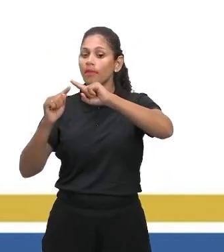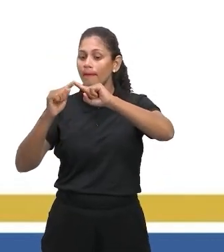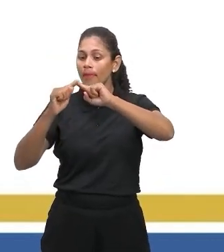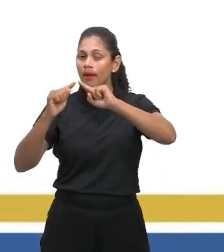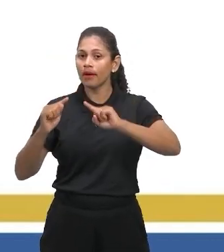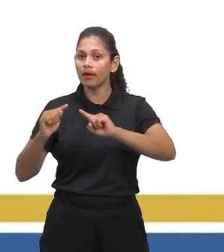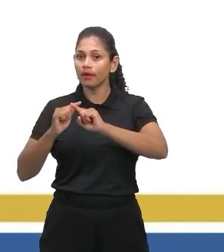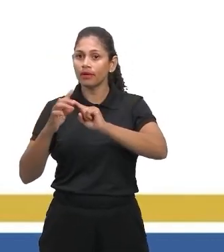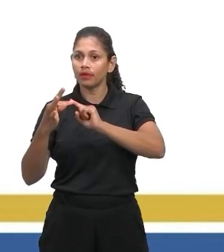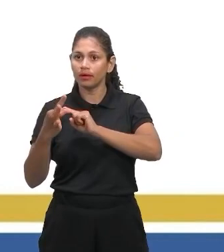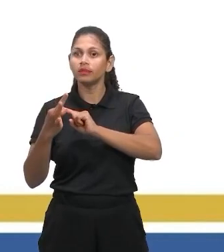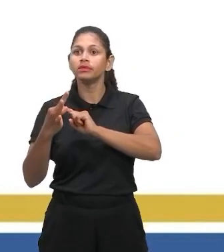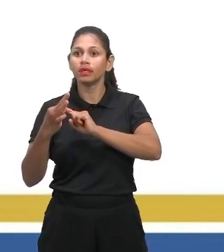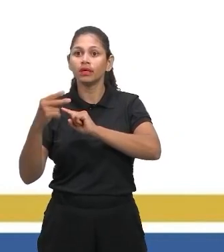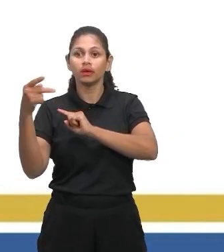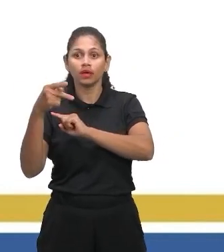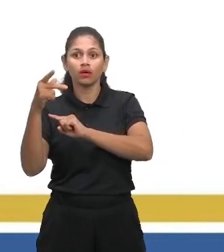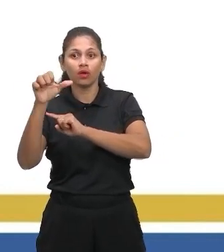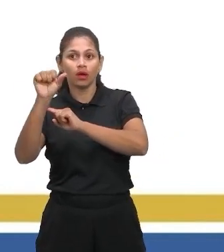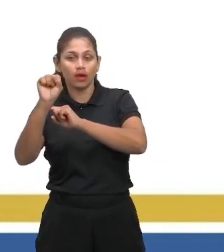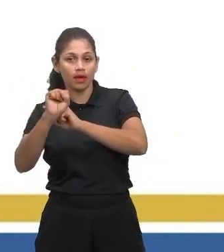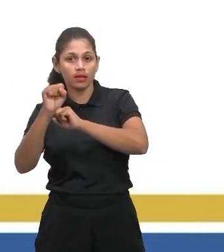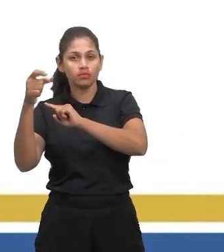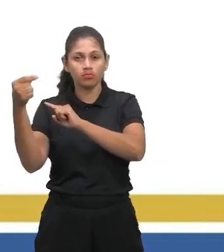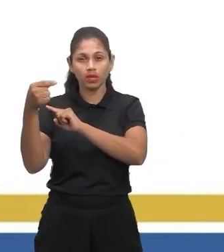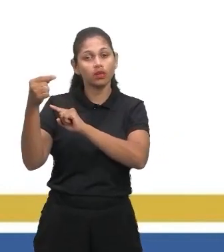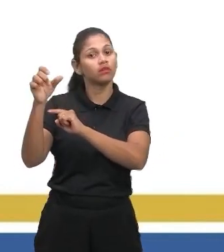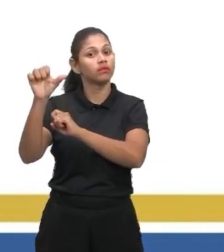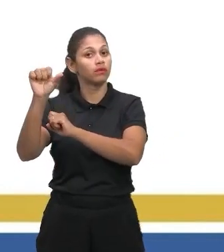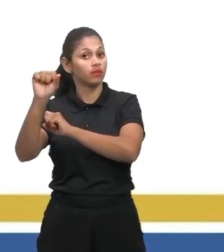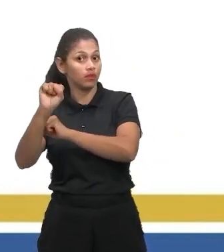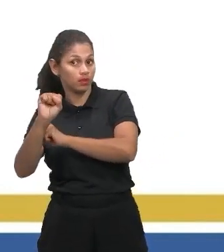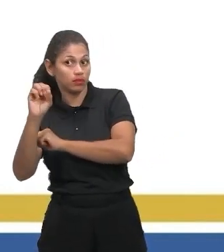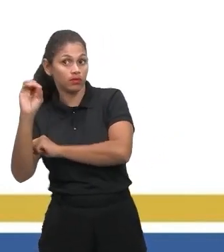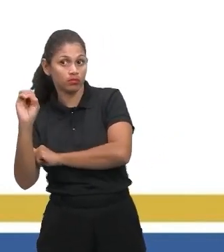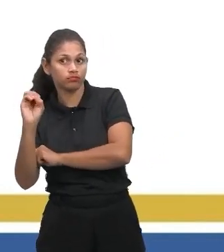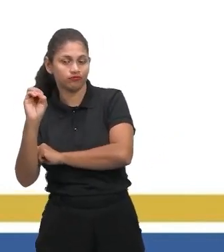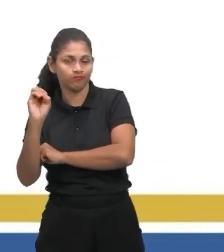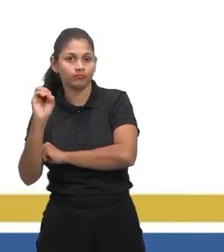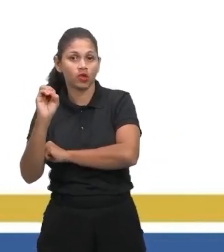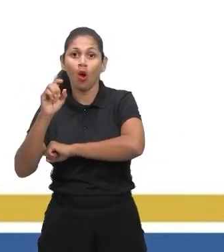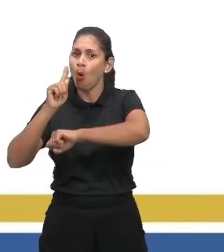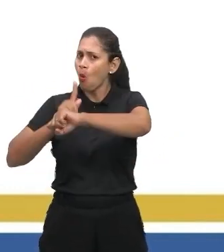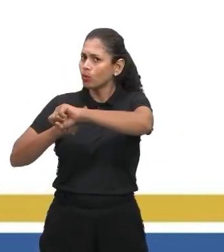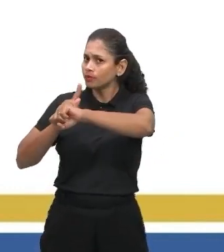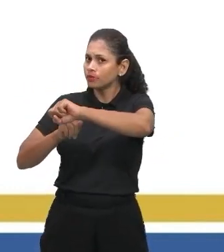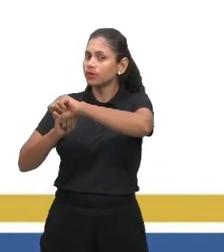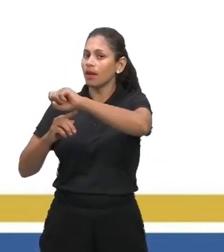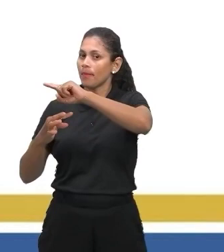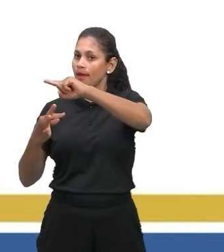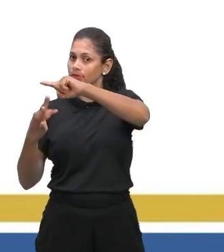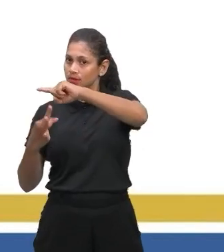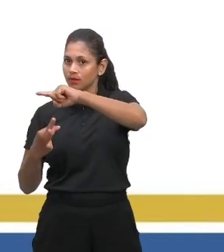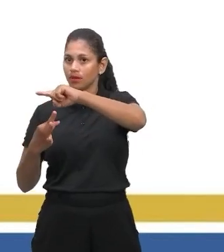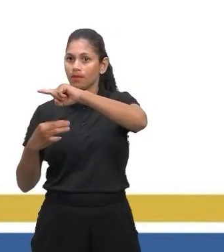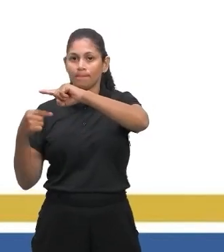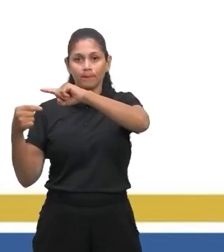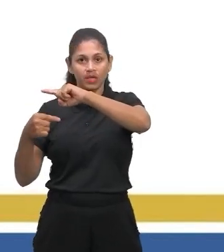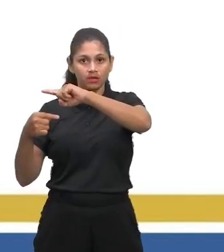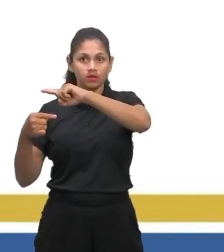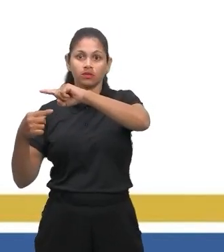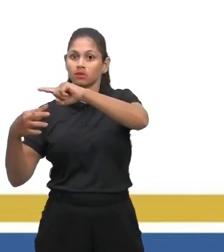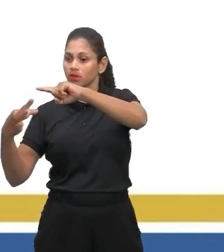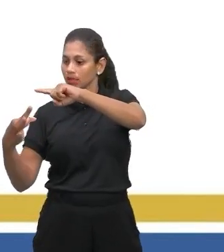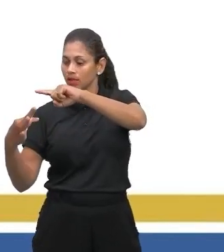S0, espaço final menos espaço inicial. Já o tempo é T menos T0, que é a mesma